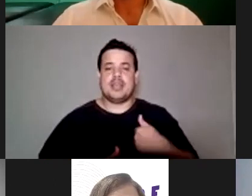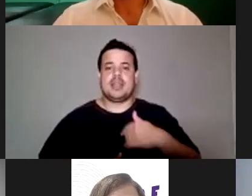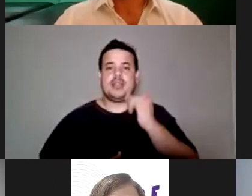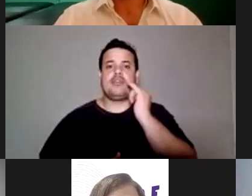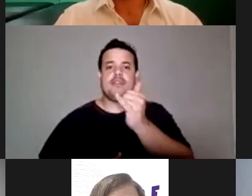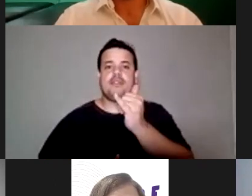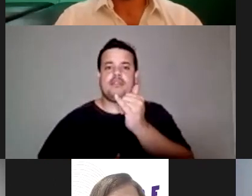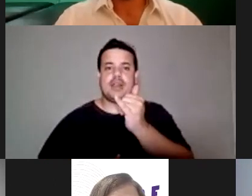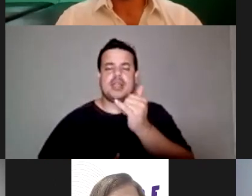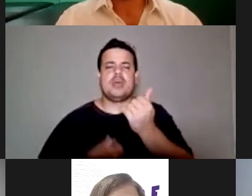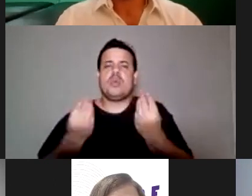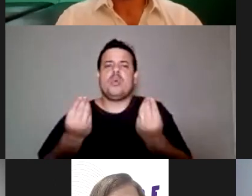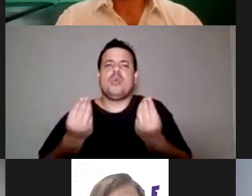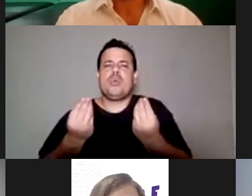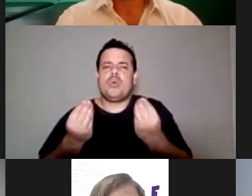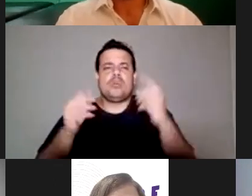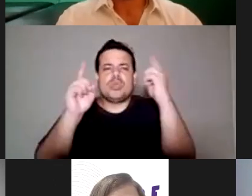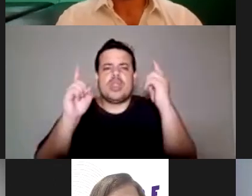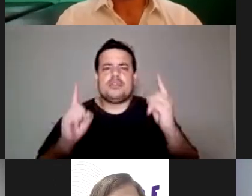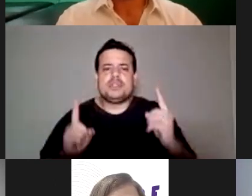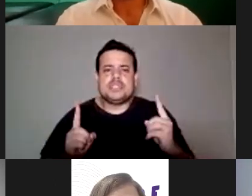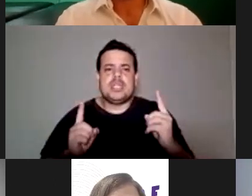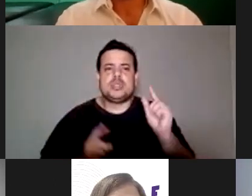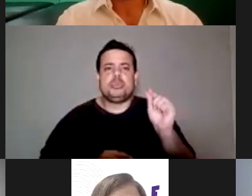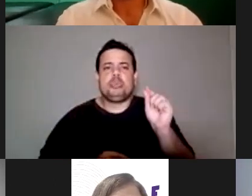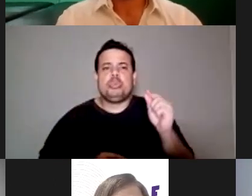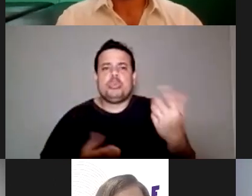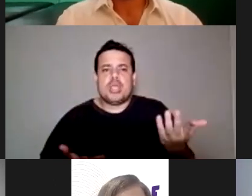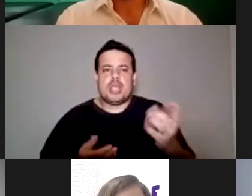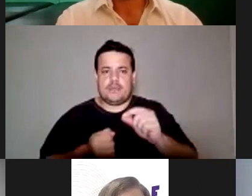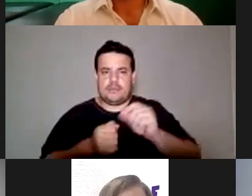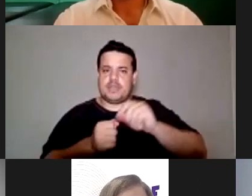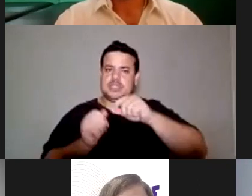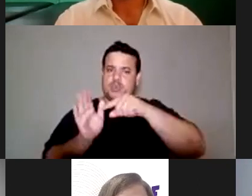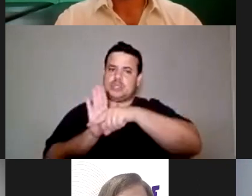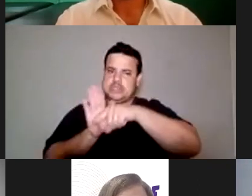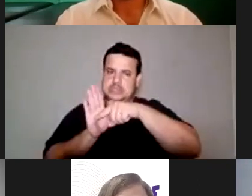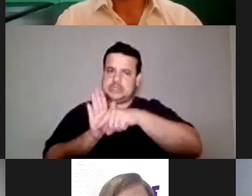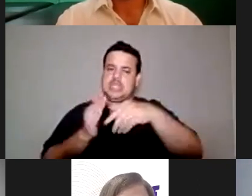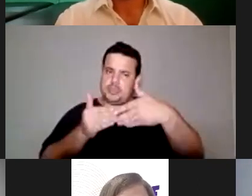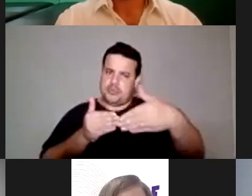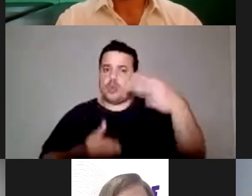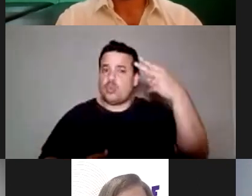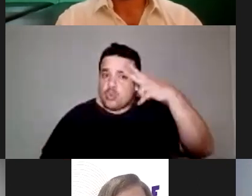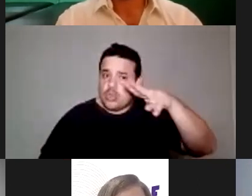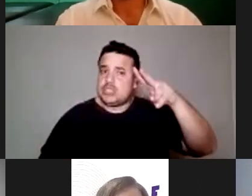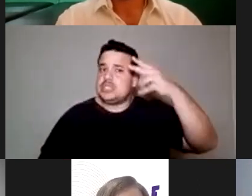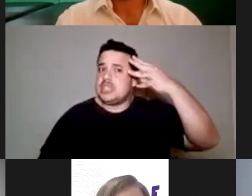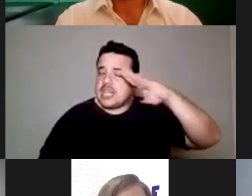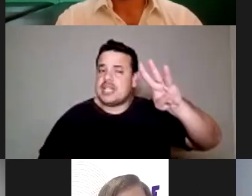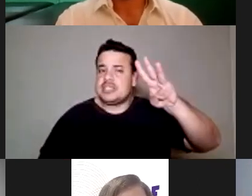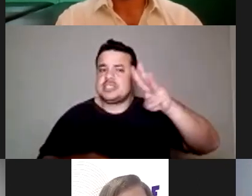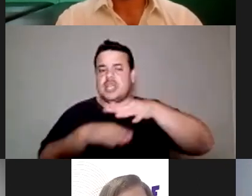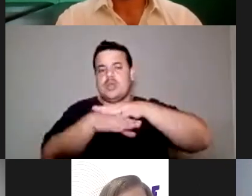mas como assim deficiência? A gente vai fazer uns exames e daqui mais uns 2 dias ou 3 a gente conversa